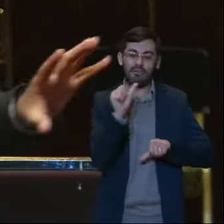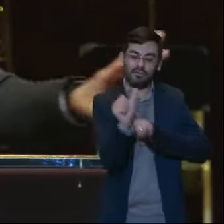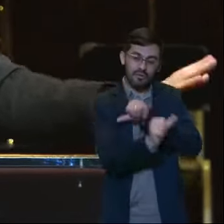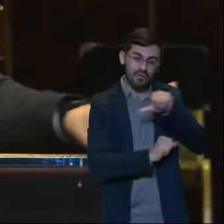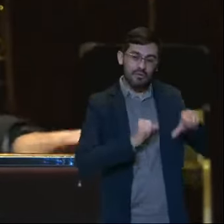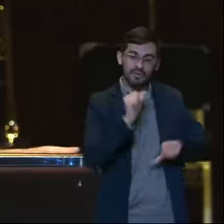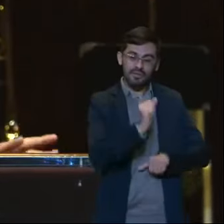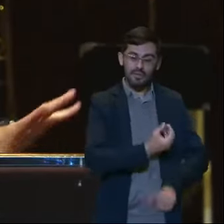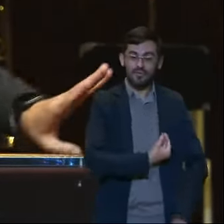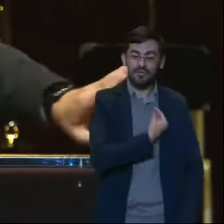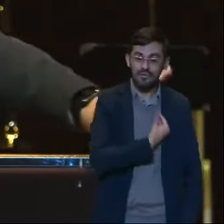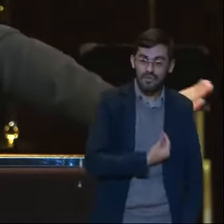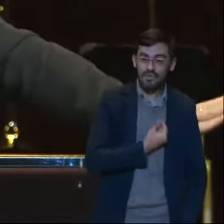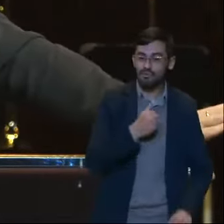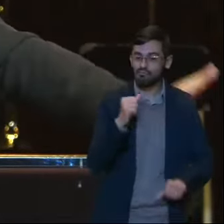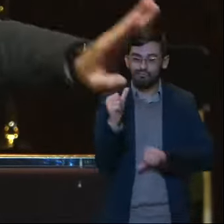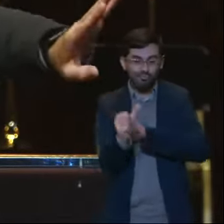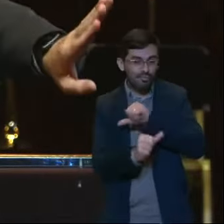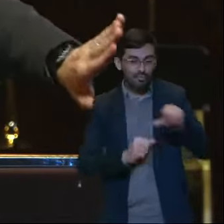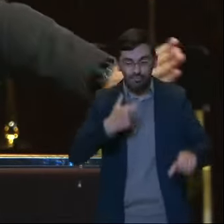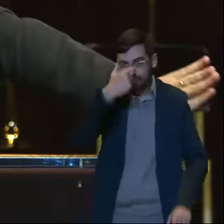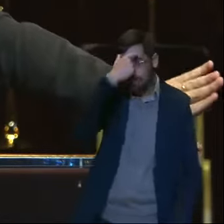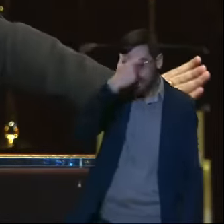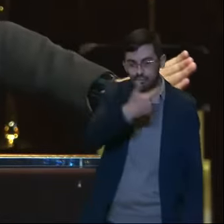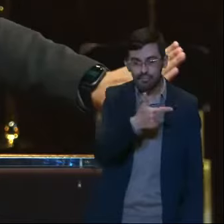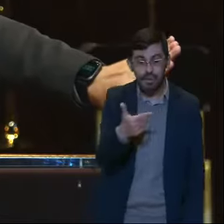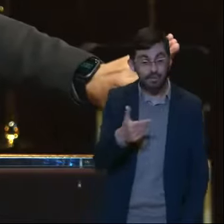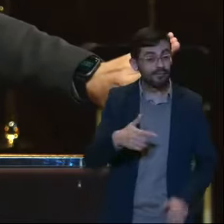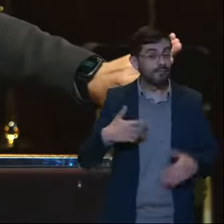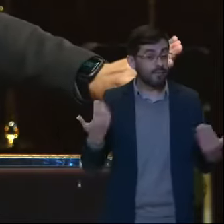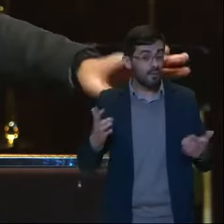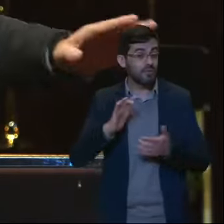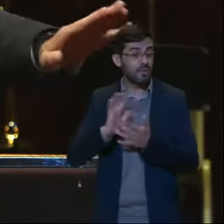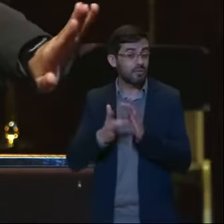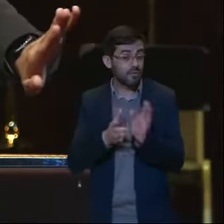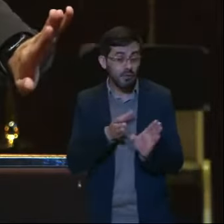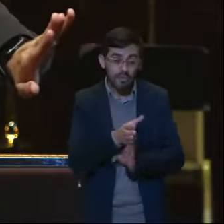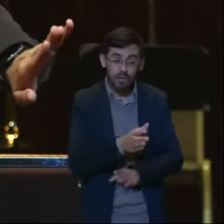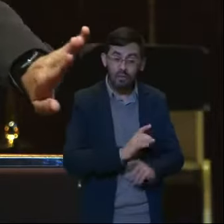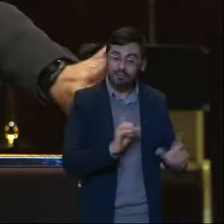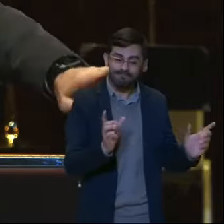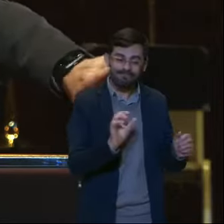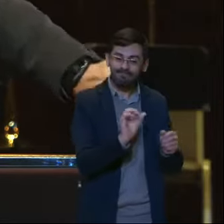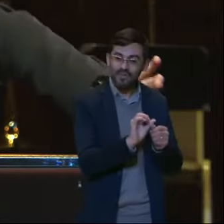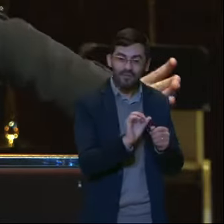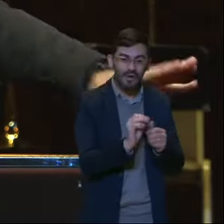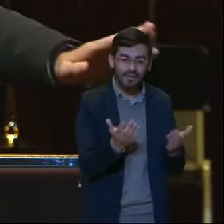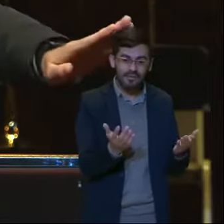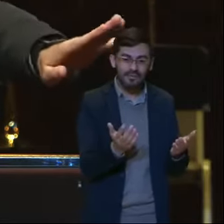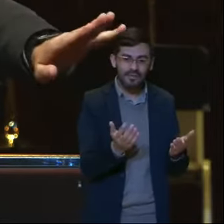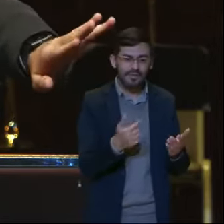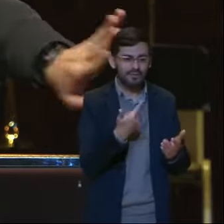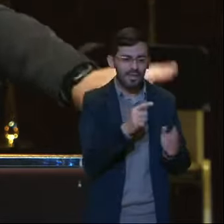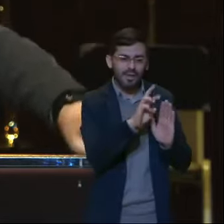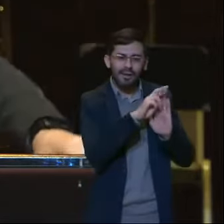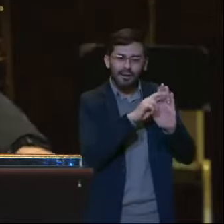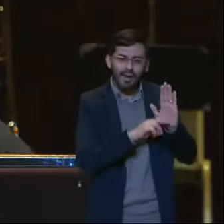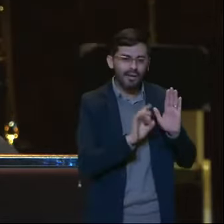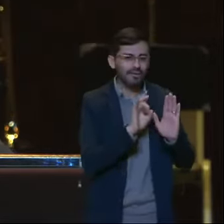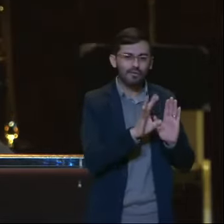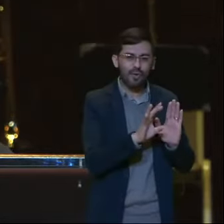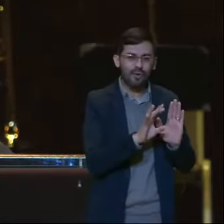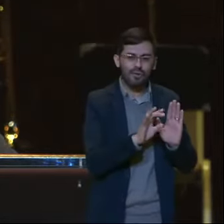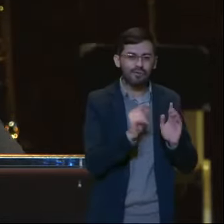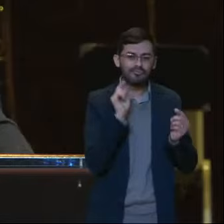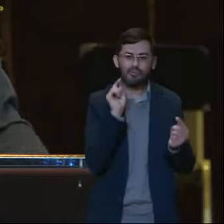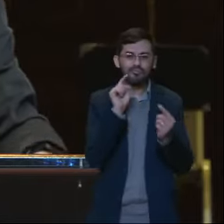mente. Isso é hipocrisia, isso é o que Jesus falou: não faça. Não ofereça atos religiosos que não façam sentido